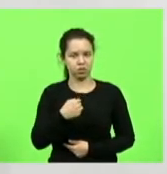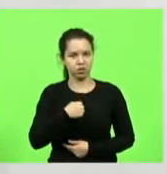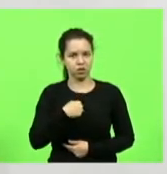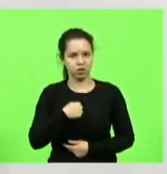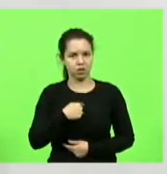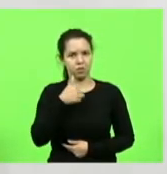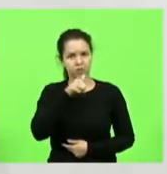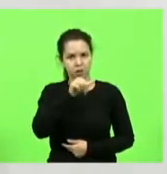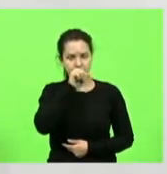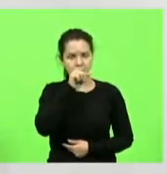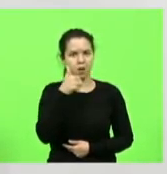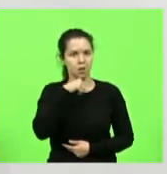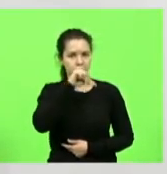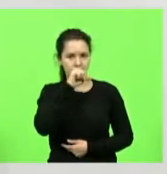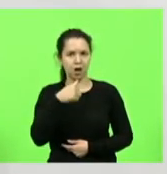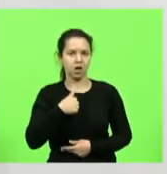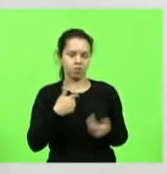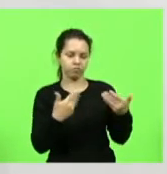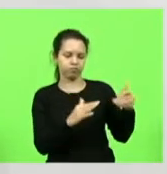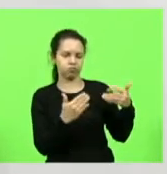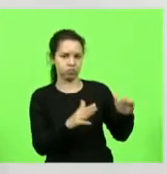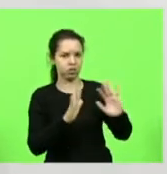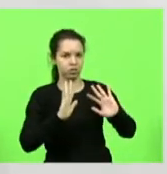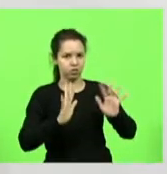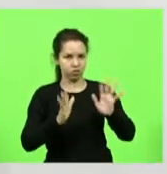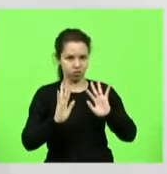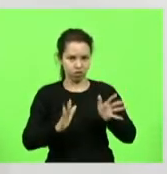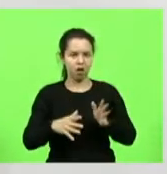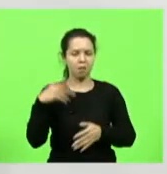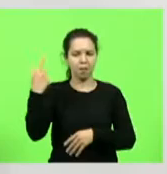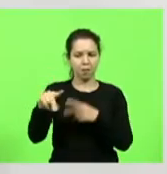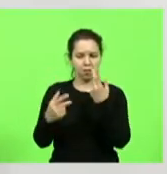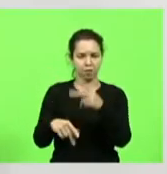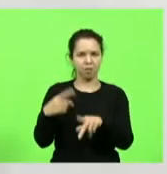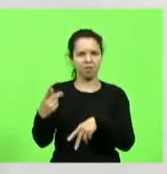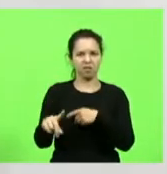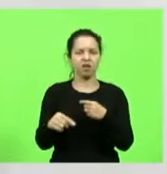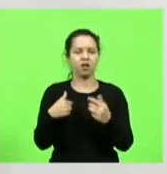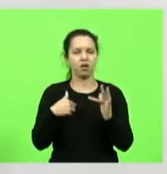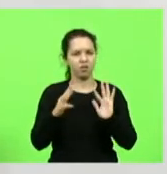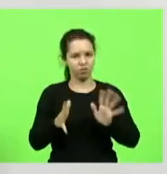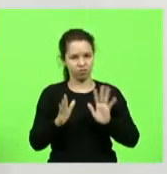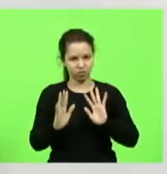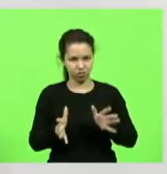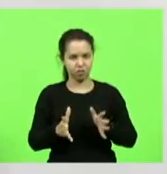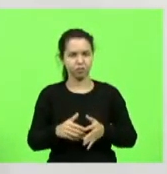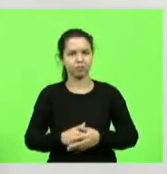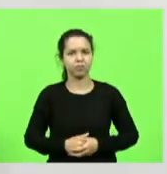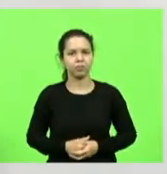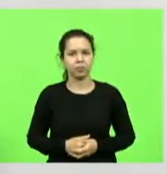cascorei, o couro já está mais grosso, poxa, mas...